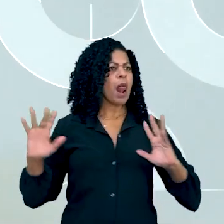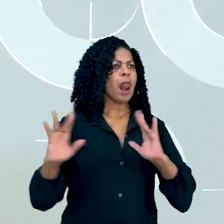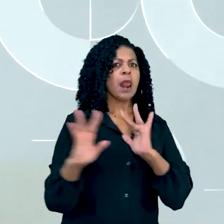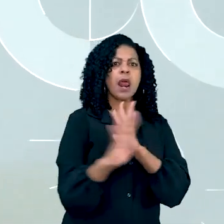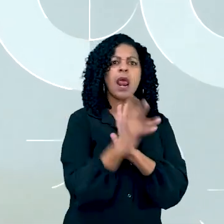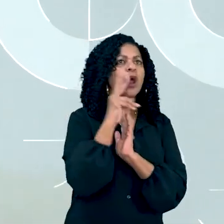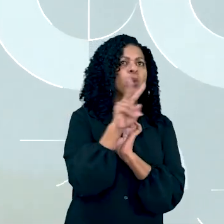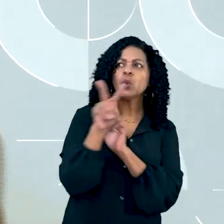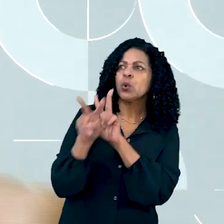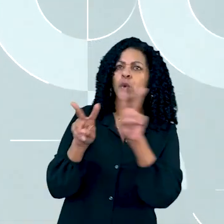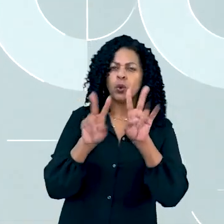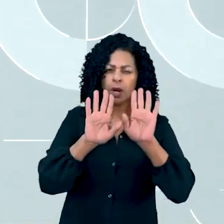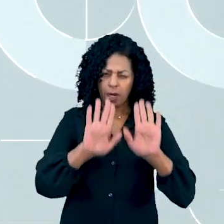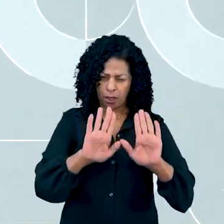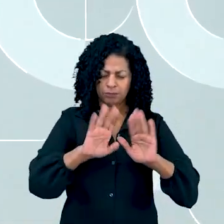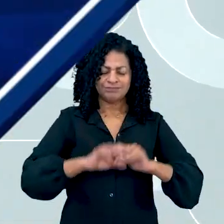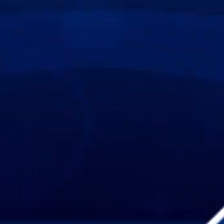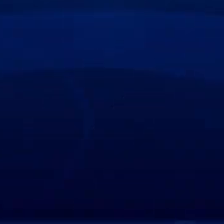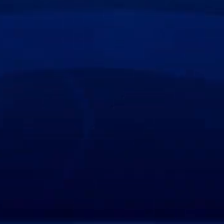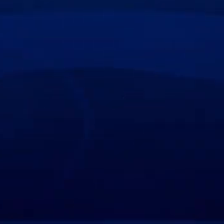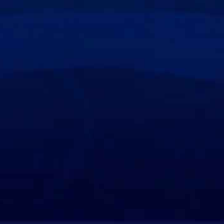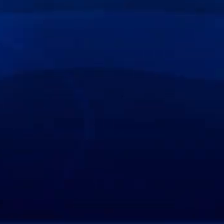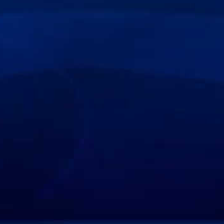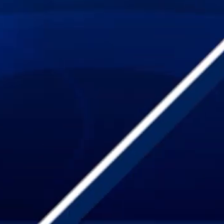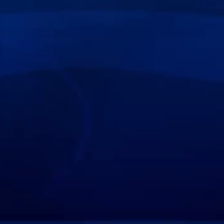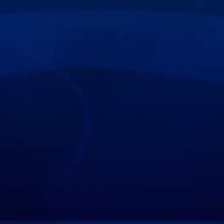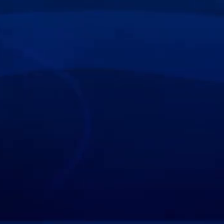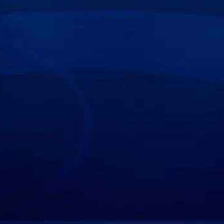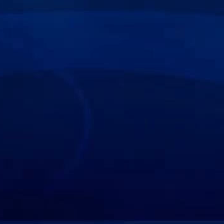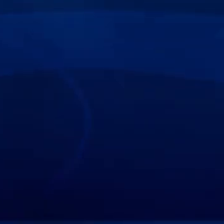circulação. Os detalhes logo mais.